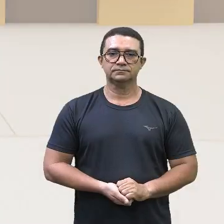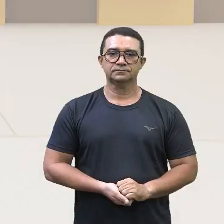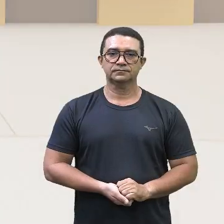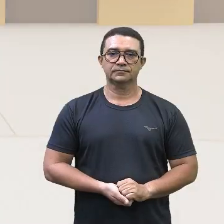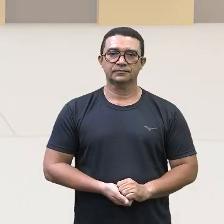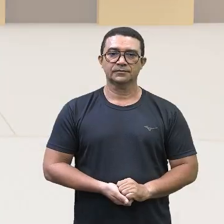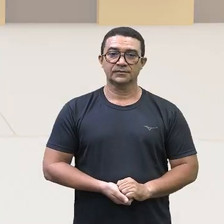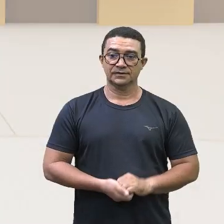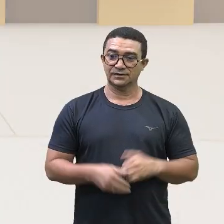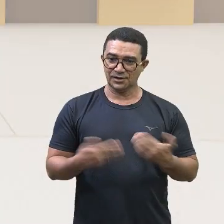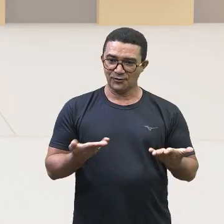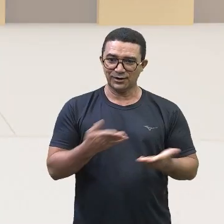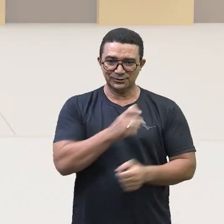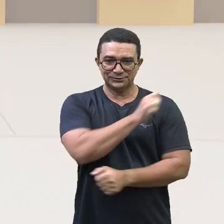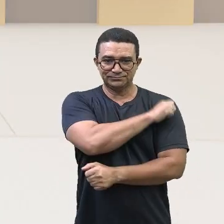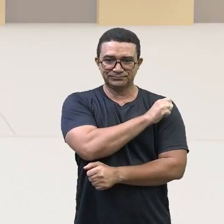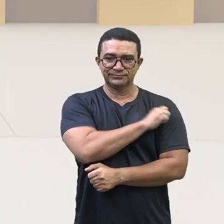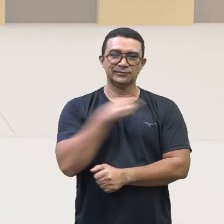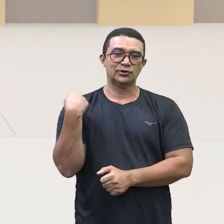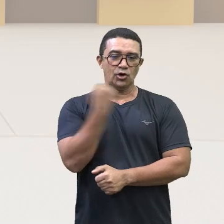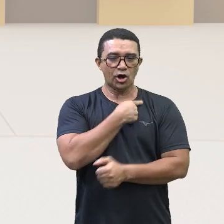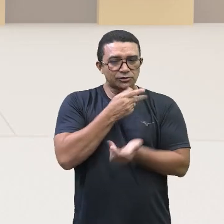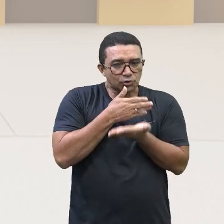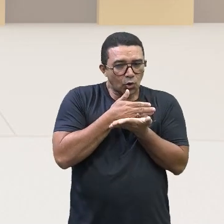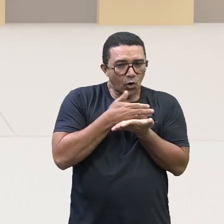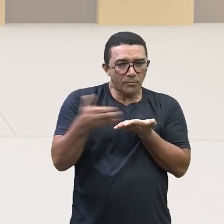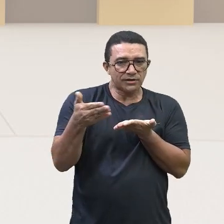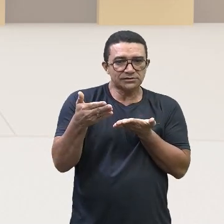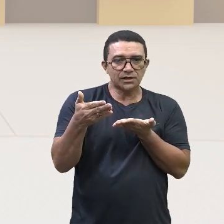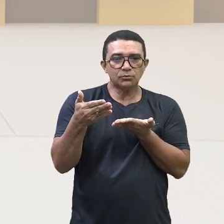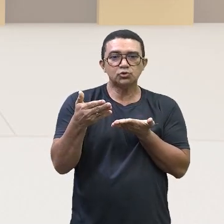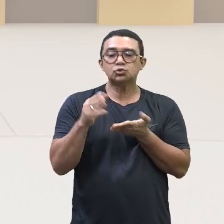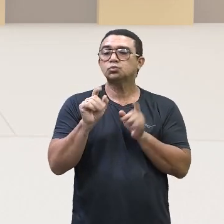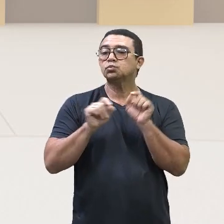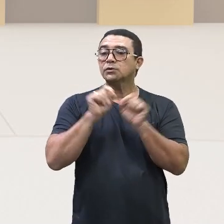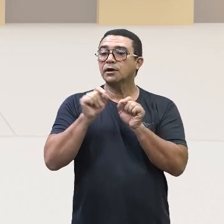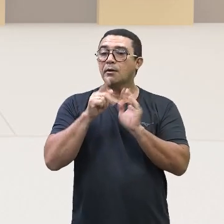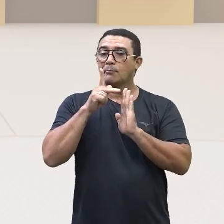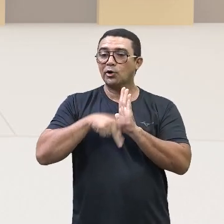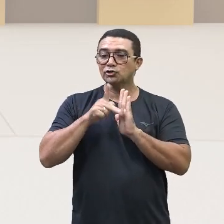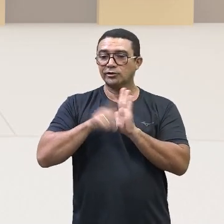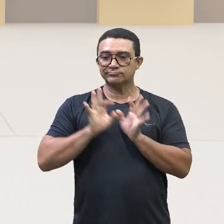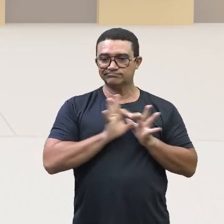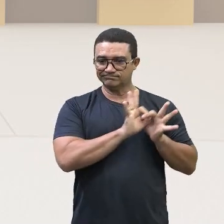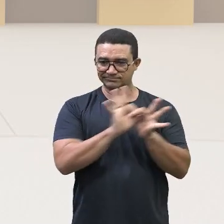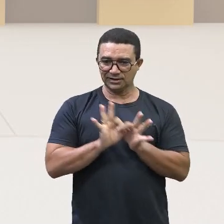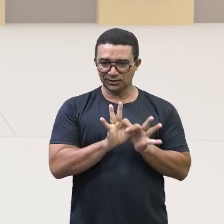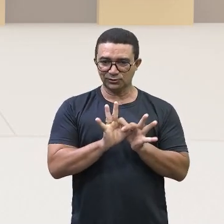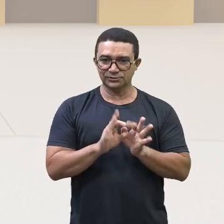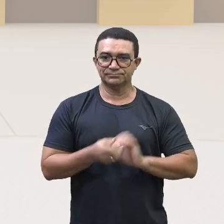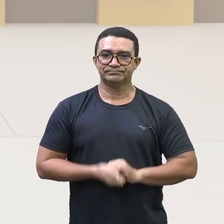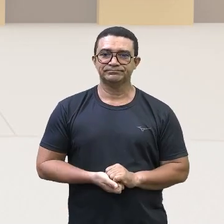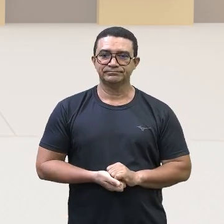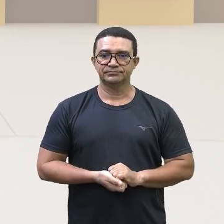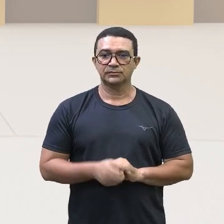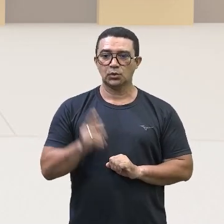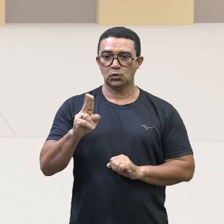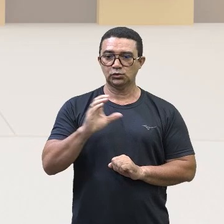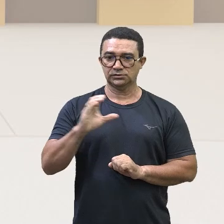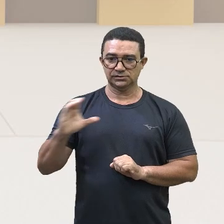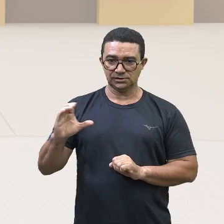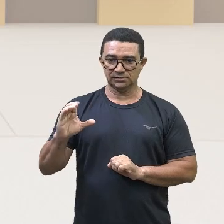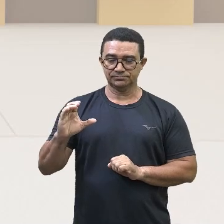É isso aí, pessoal. E nós aqui começamos com os nossos projetos integradores. Esta unidade